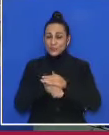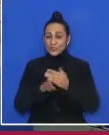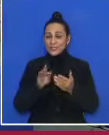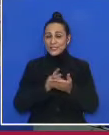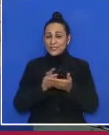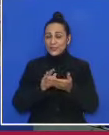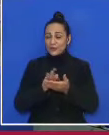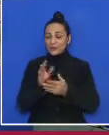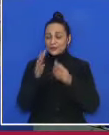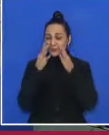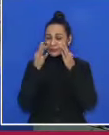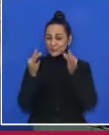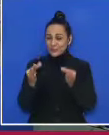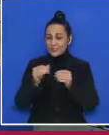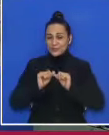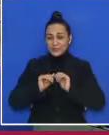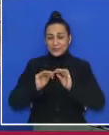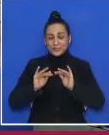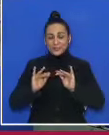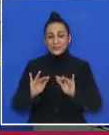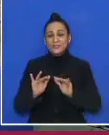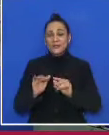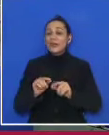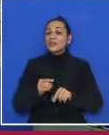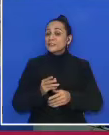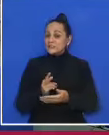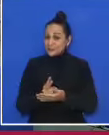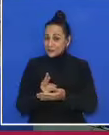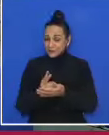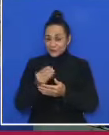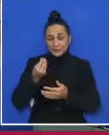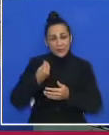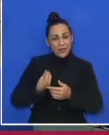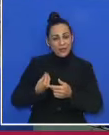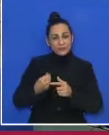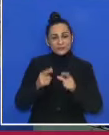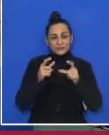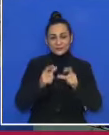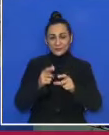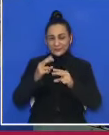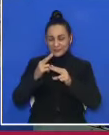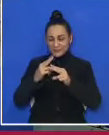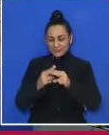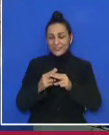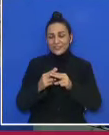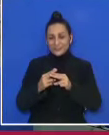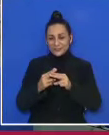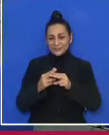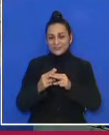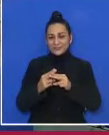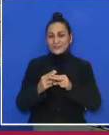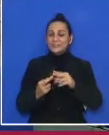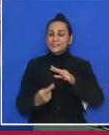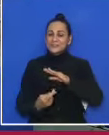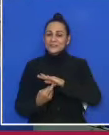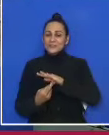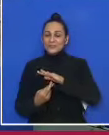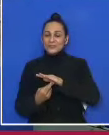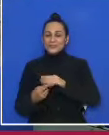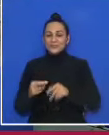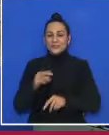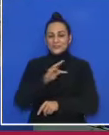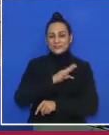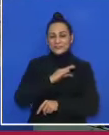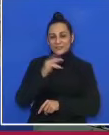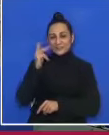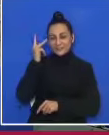Loto Fácil. Fique atento à nossa transmissão, que segue ao vivo, direto aqui do espaço Loterias Caixa, no Terminal